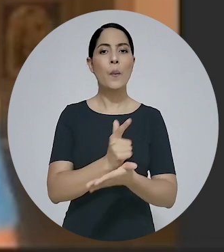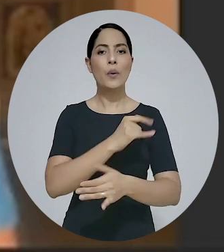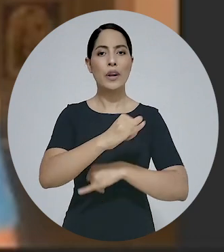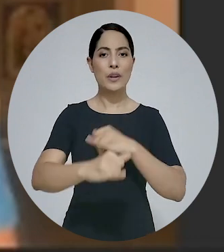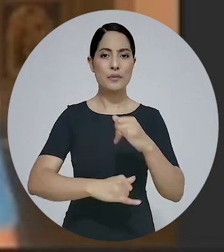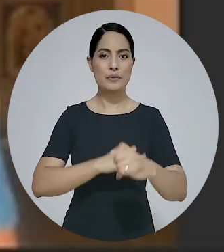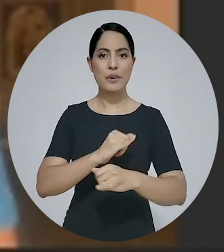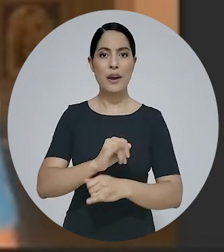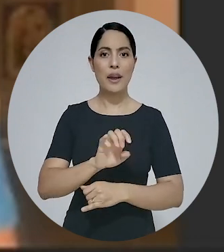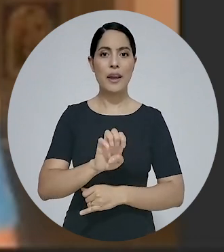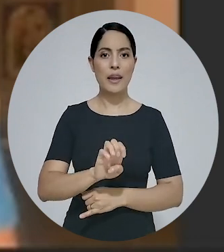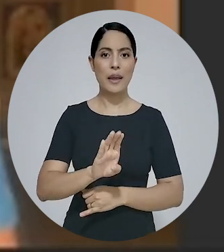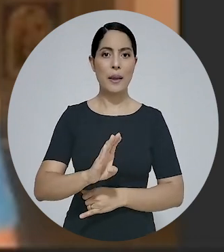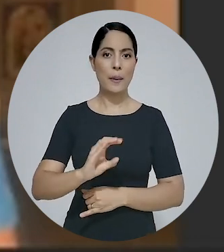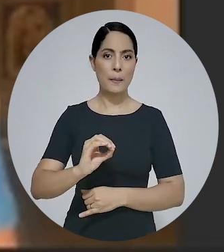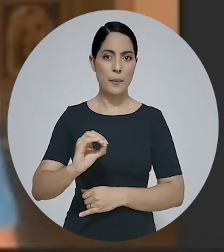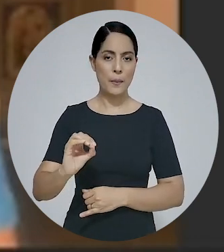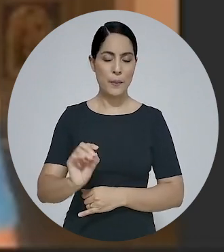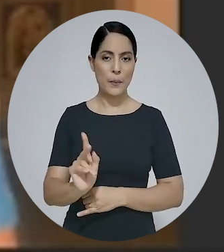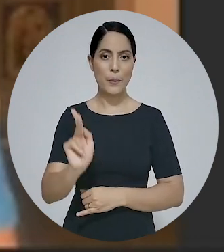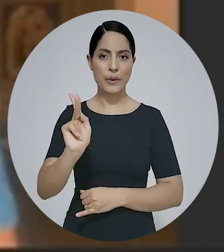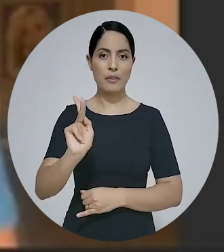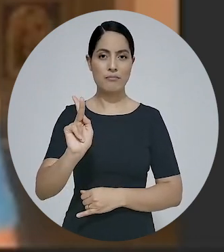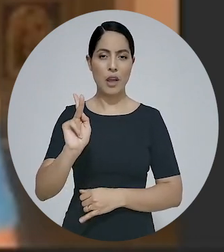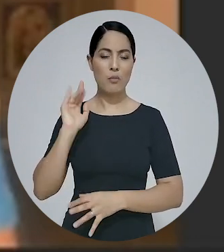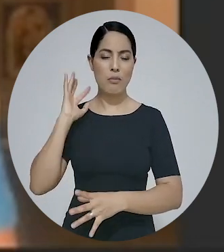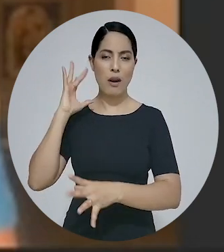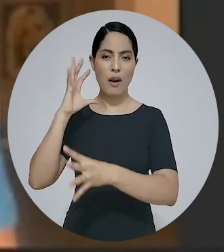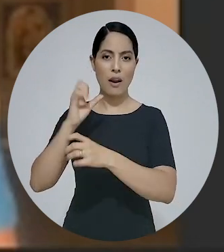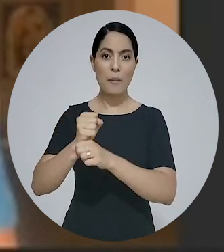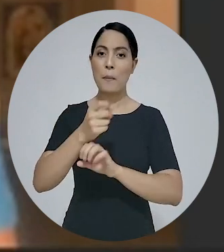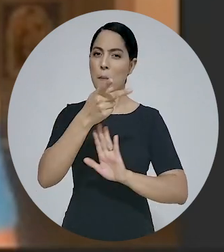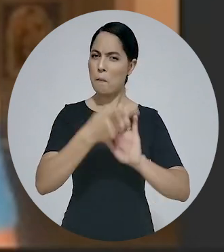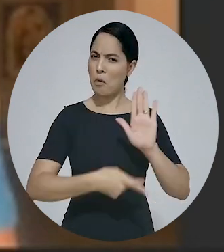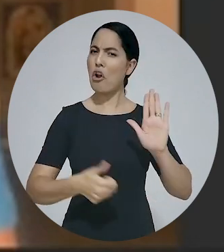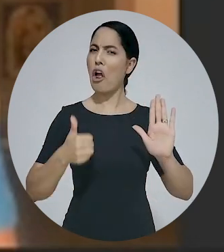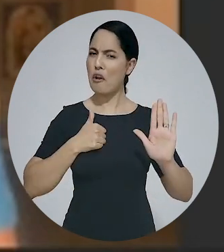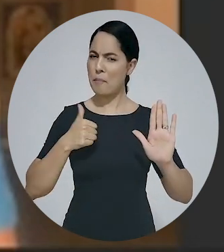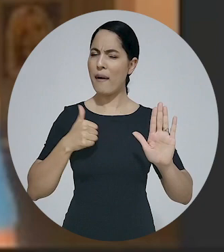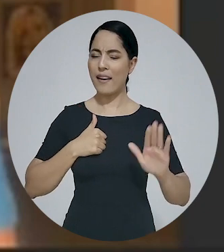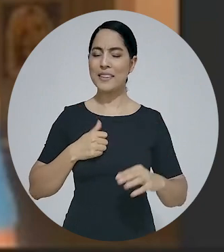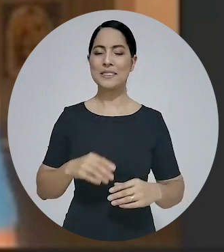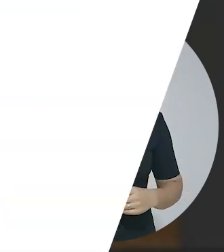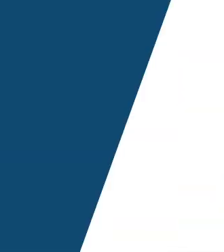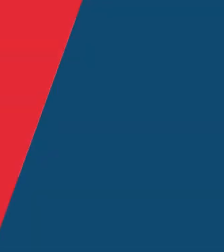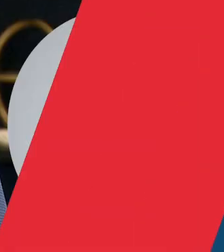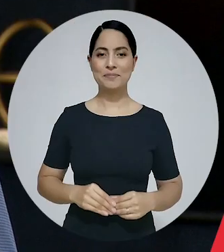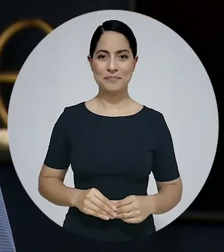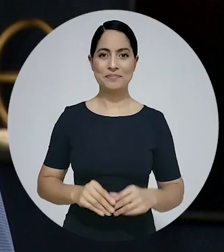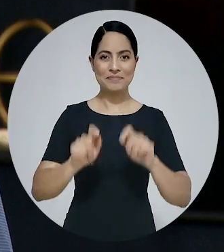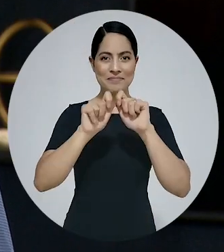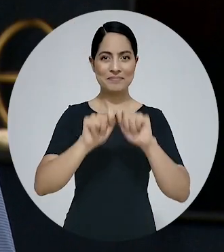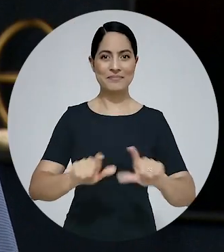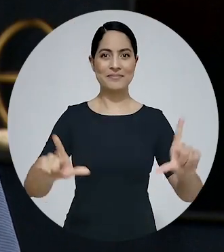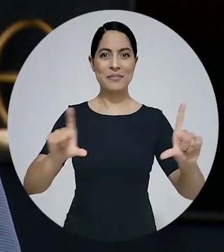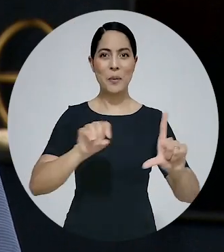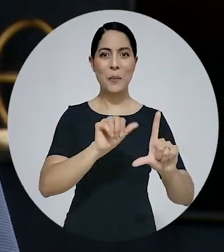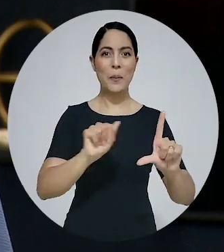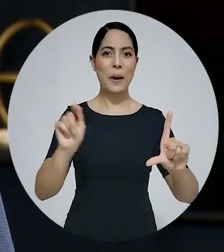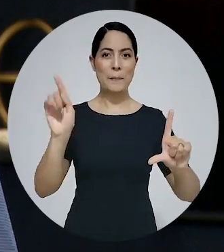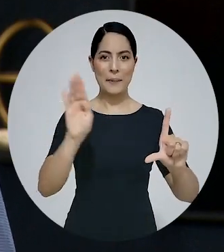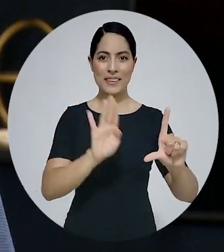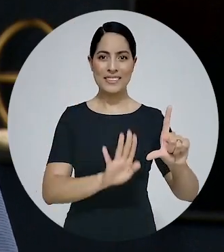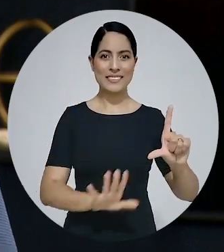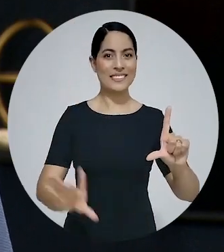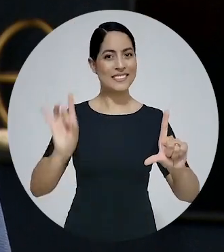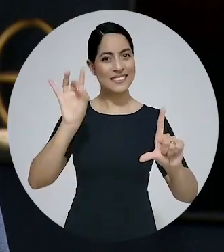um e-book com todo esse compilado. Então, é um projeto realmente muito bacana. Termina aqui o programa